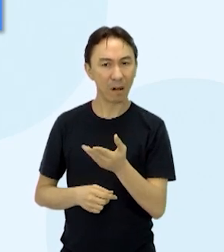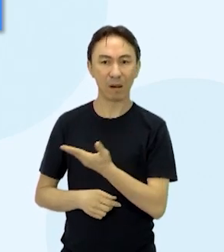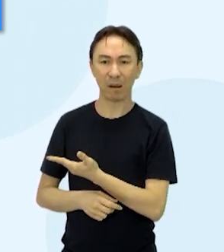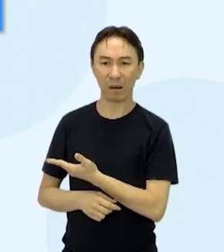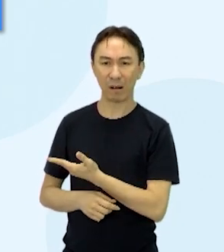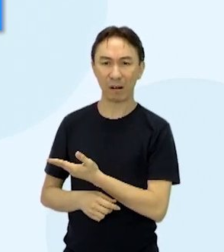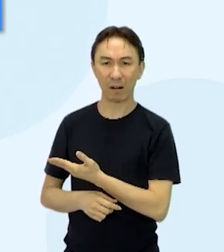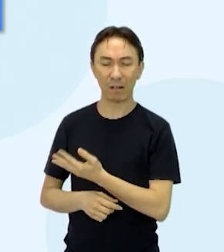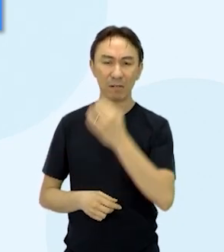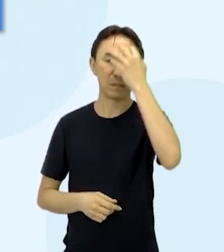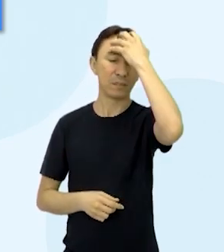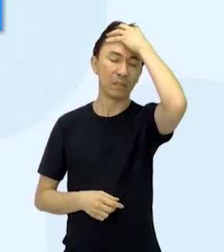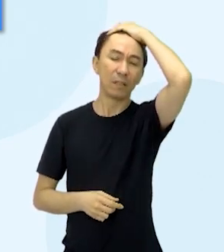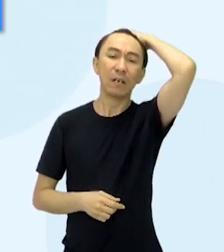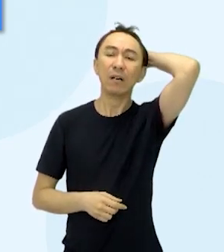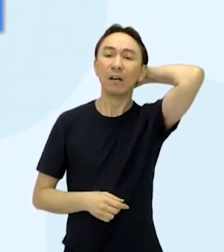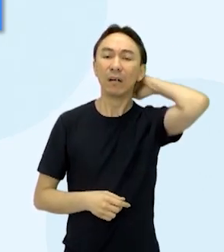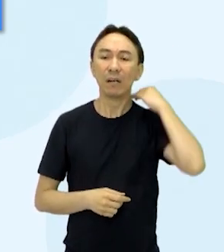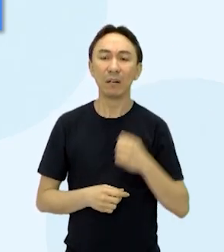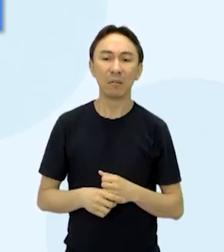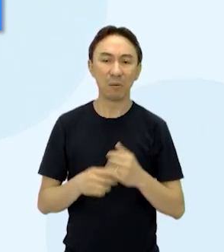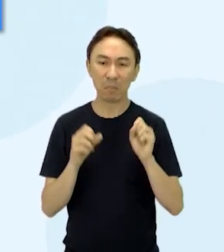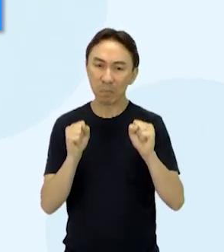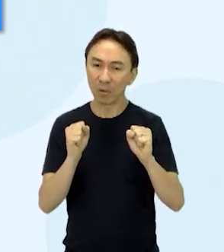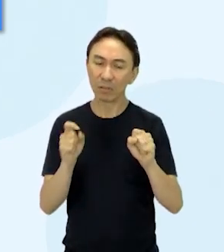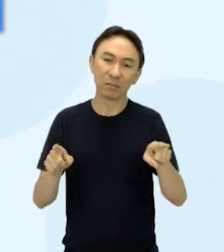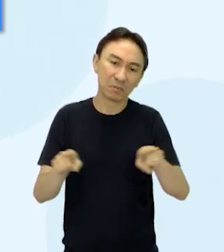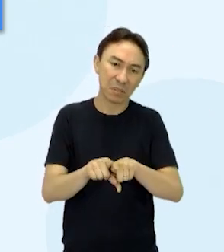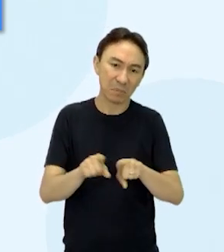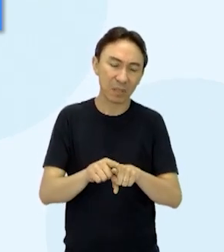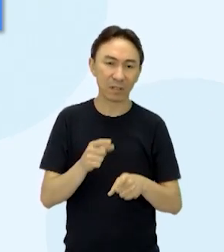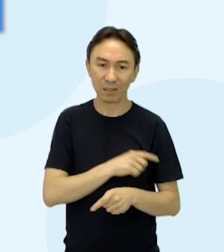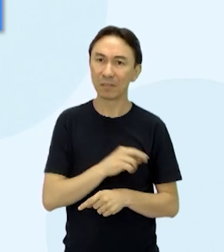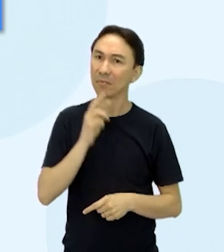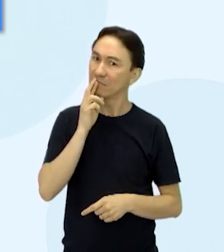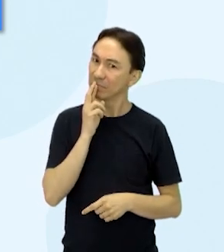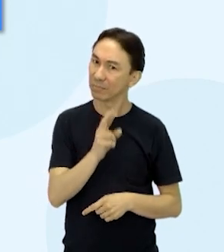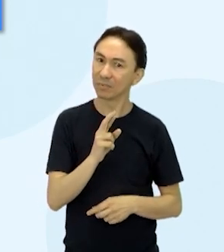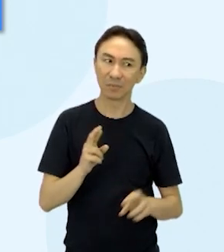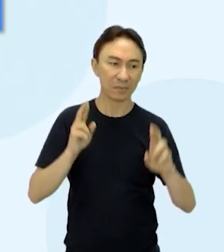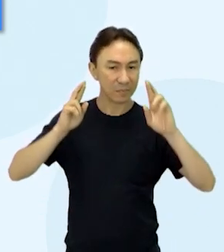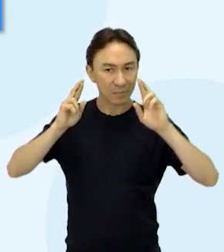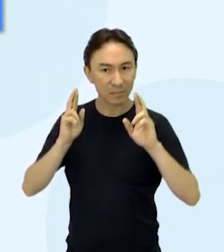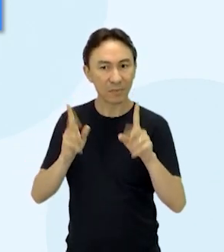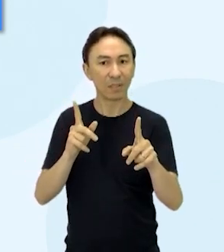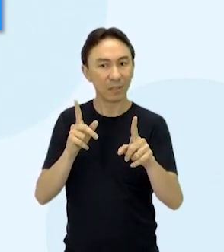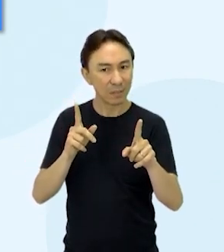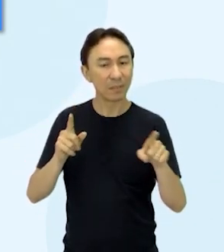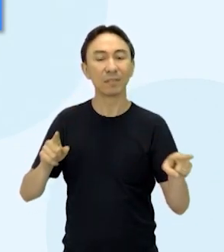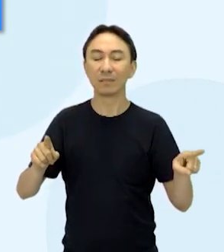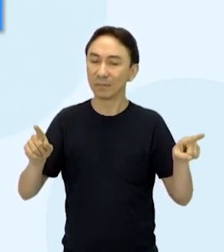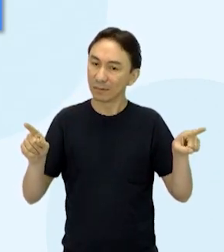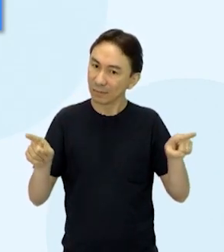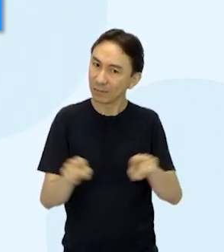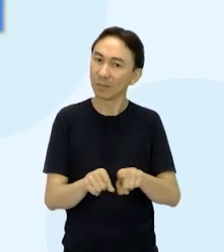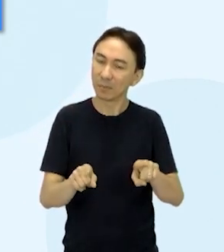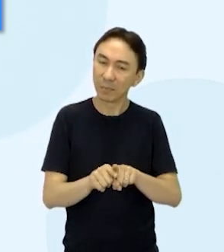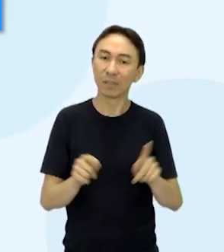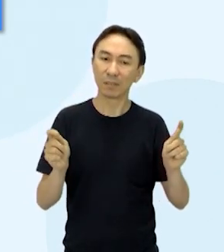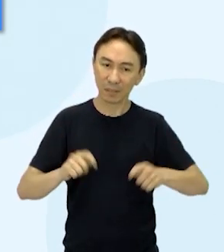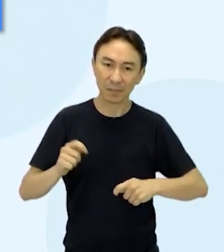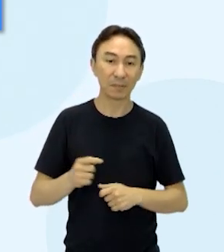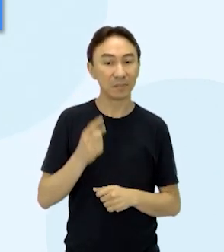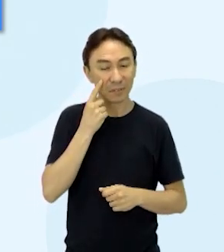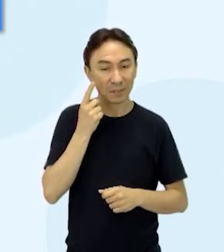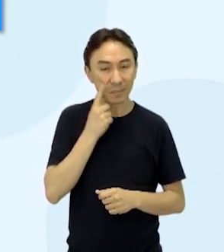né? A gente pode apresentar esse resultado de outra forma também, né? Porque a gente percebe que tanto o 46 quanto o